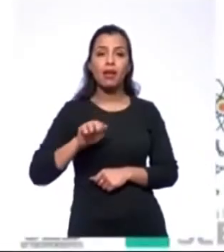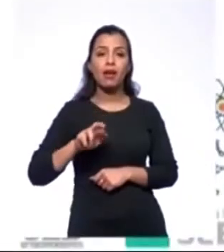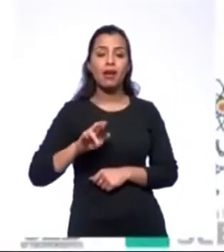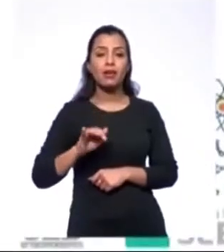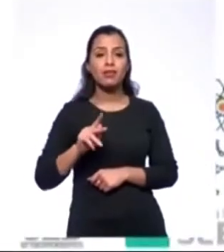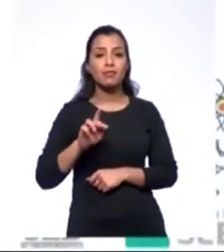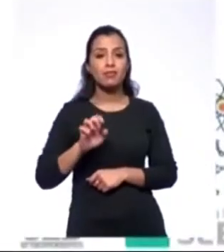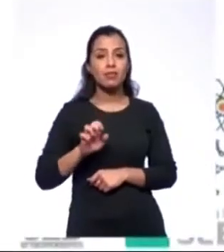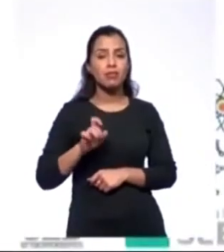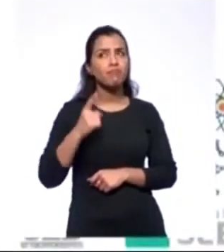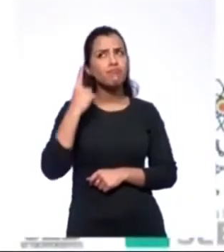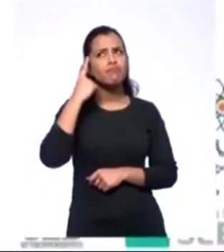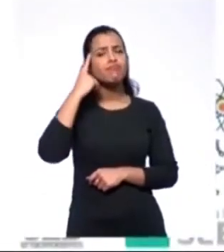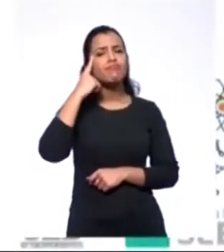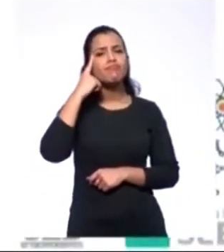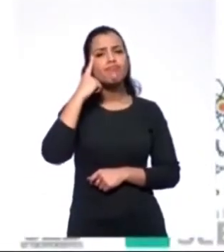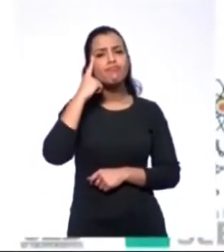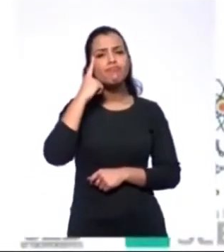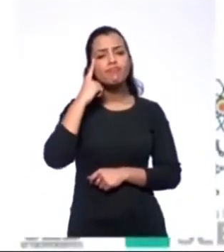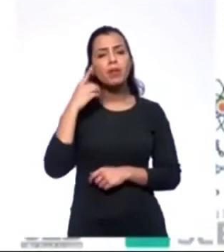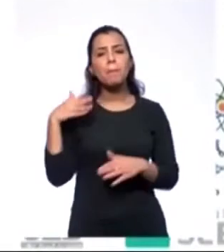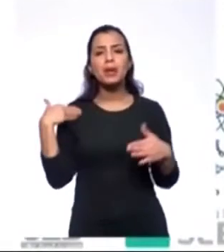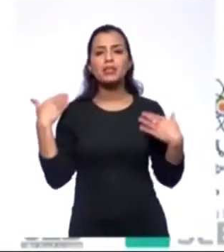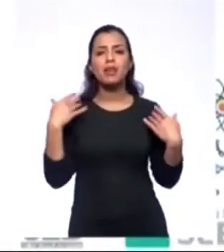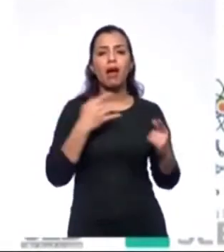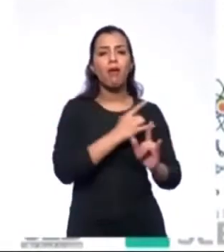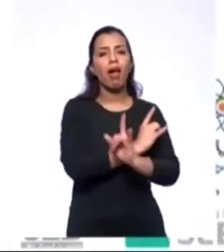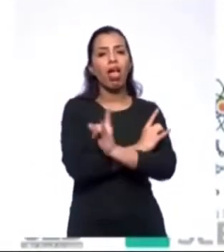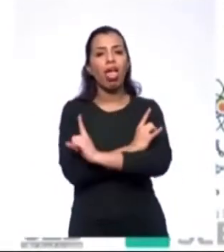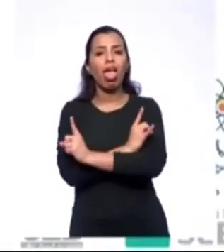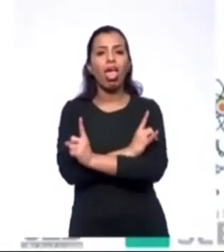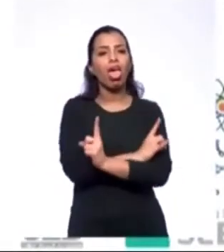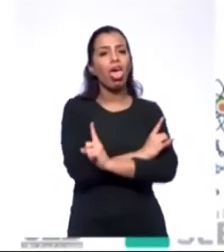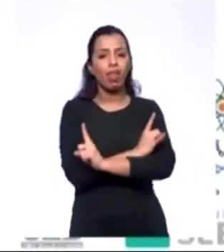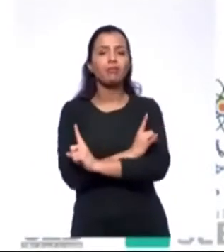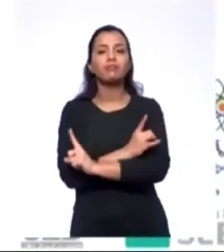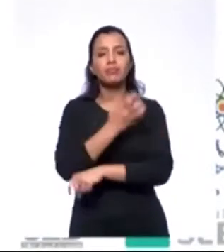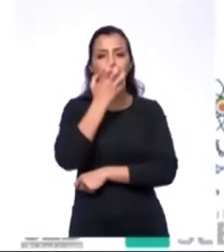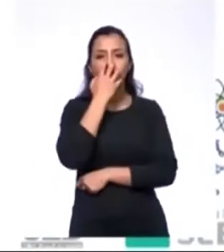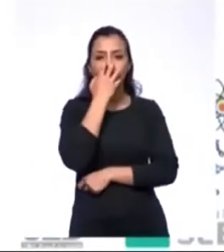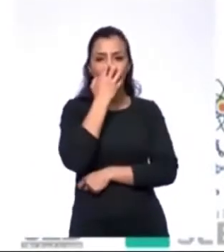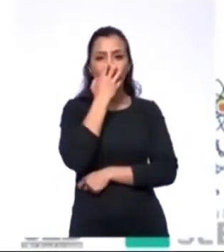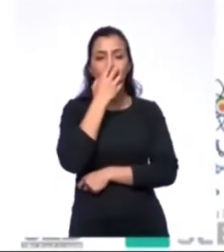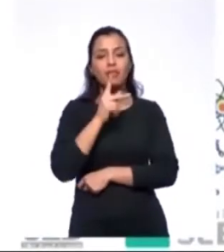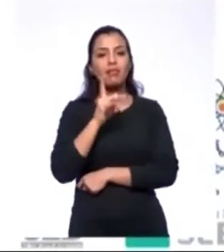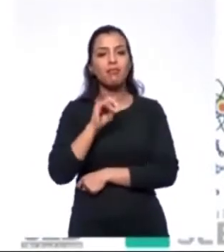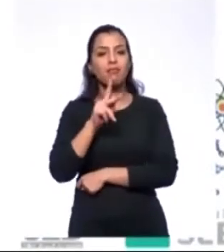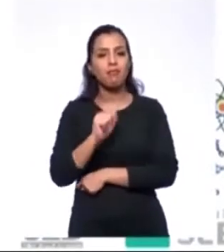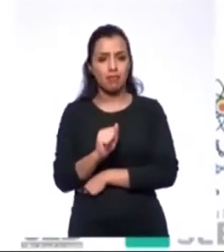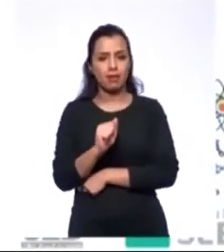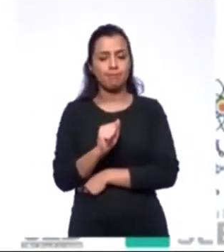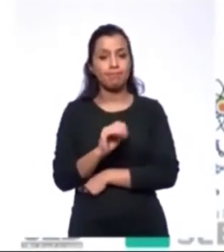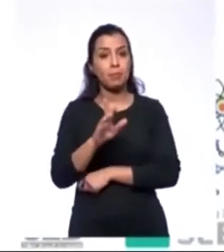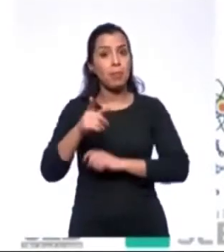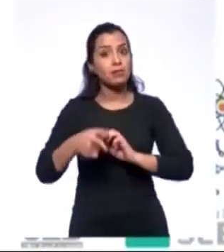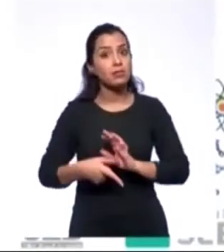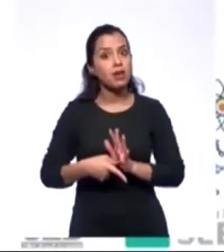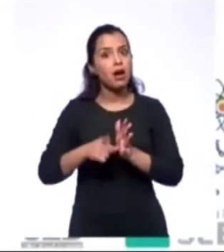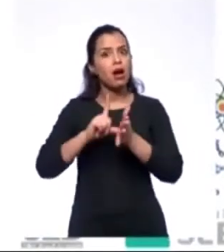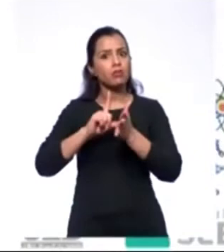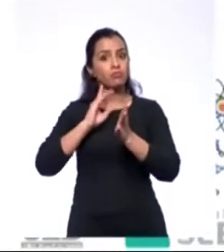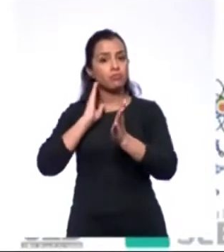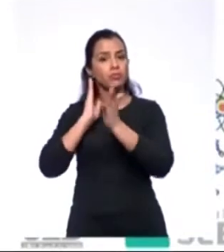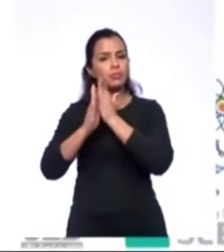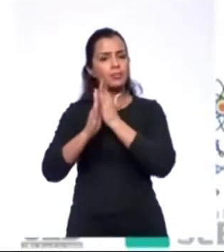com a cachorrinha Kika e antes de sair do apartamento escolhe colocar uma roupa e uma